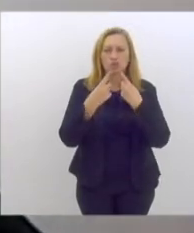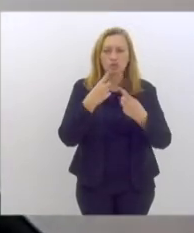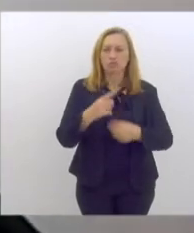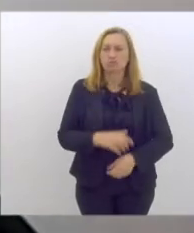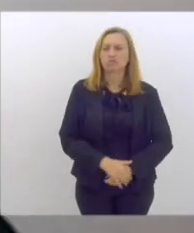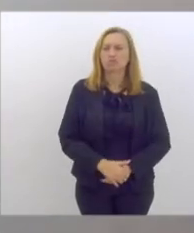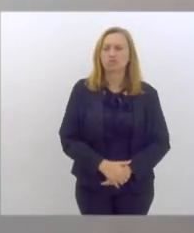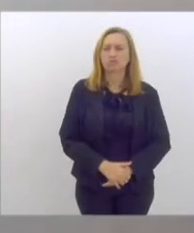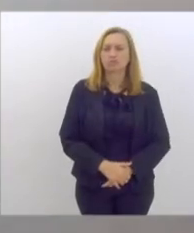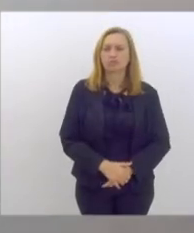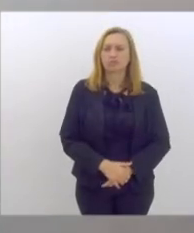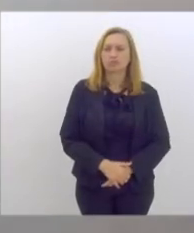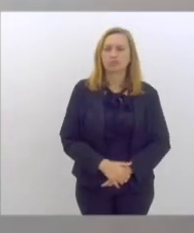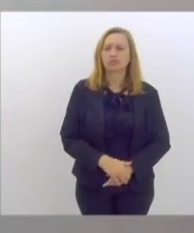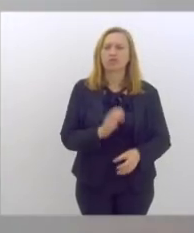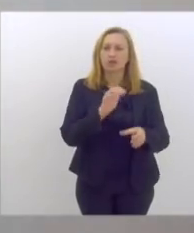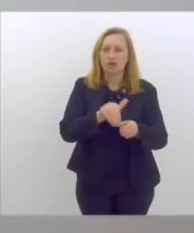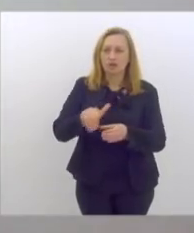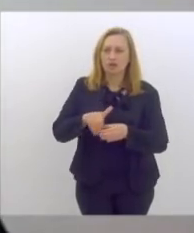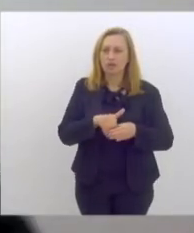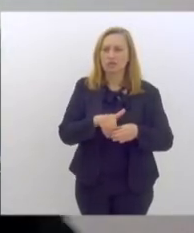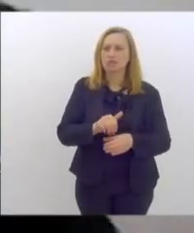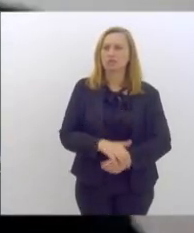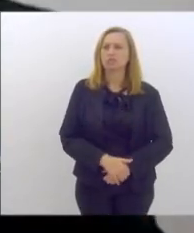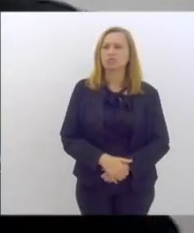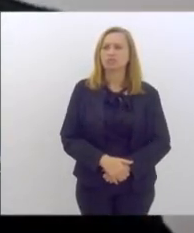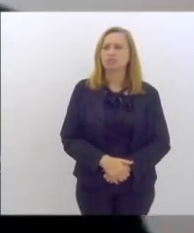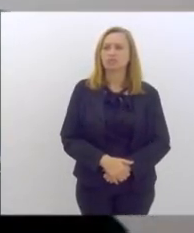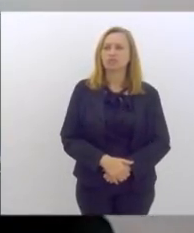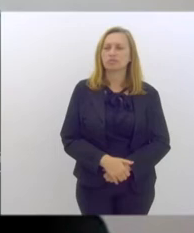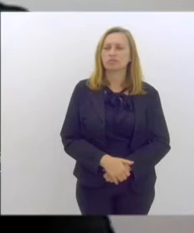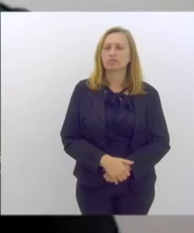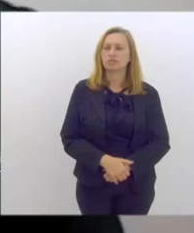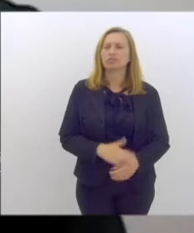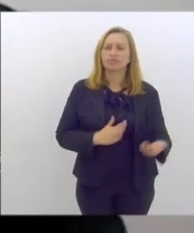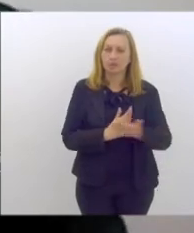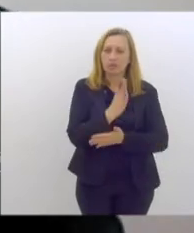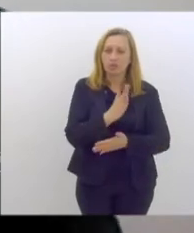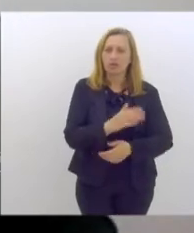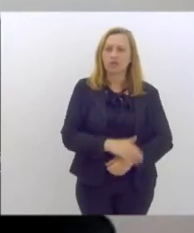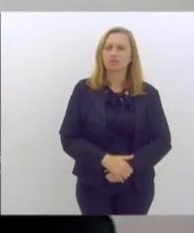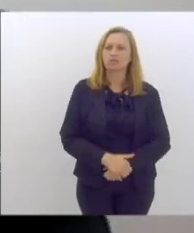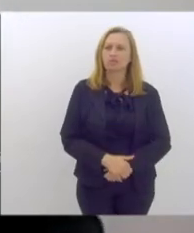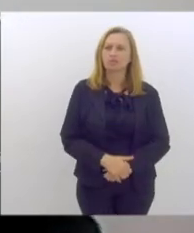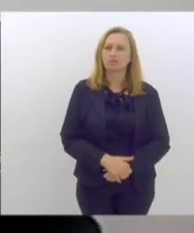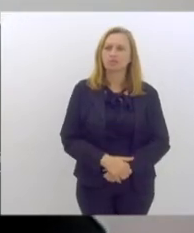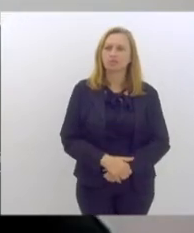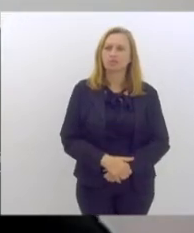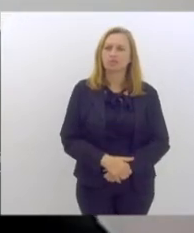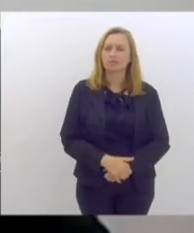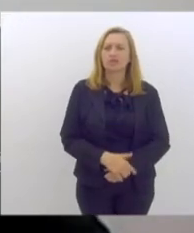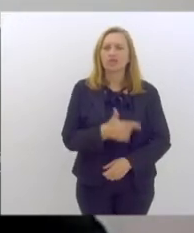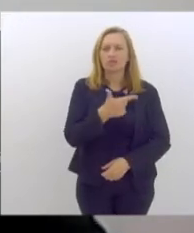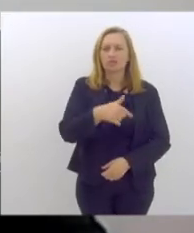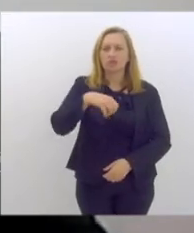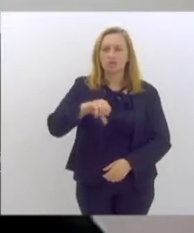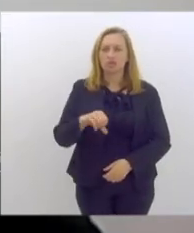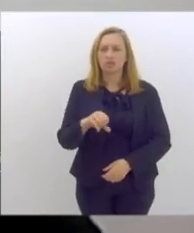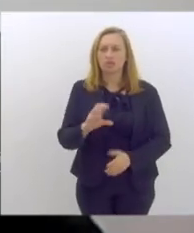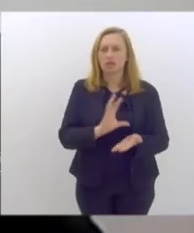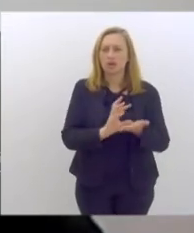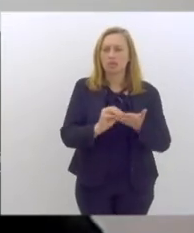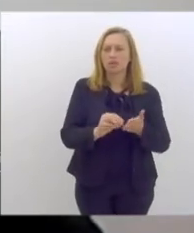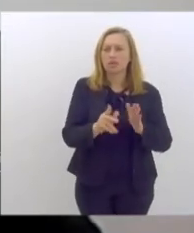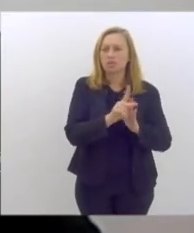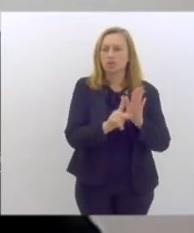discussão e em votação e aprovado 29 da